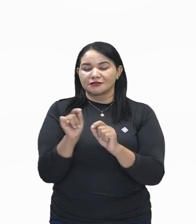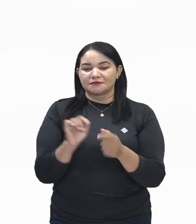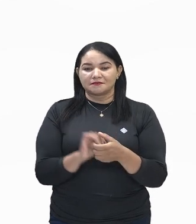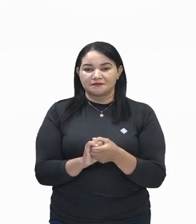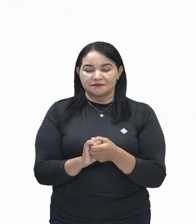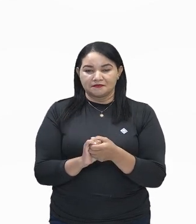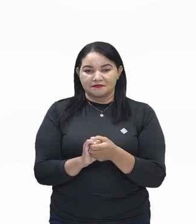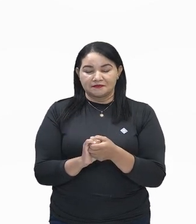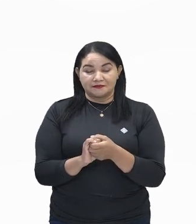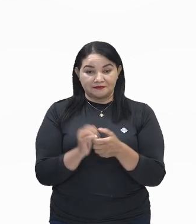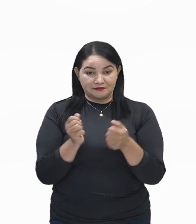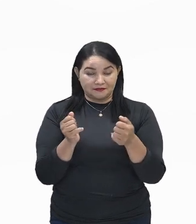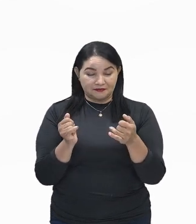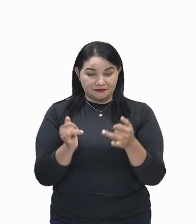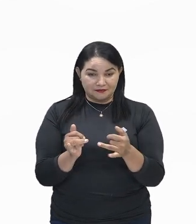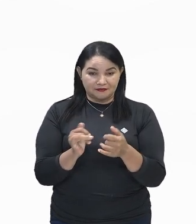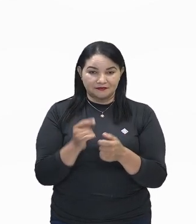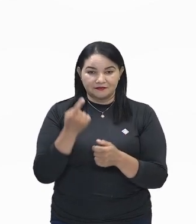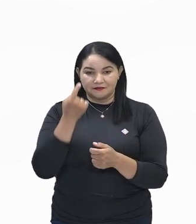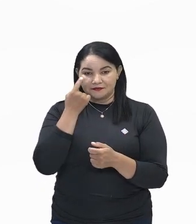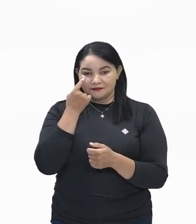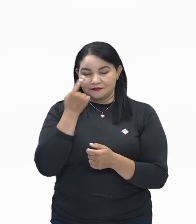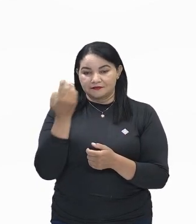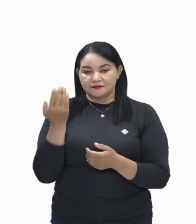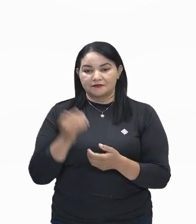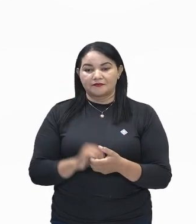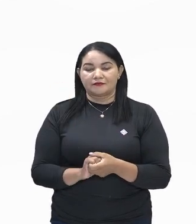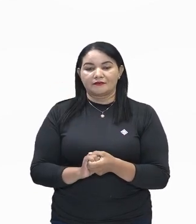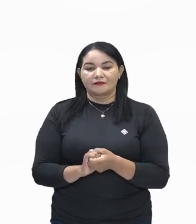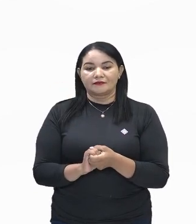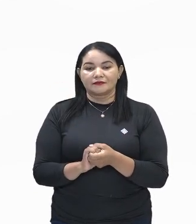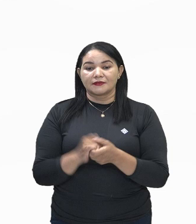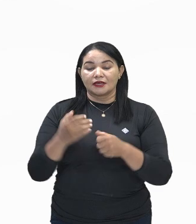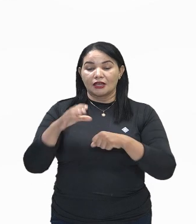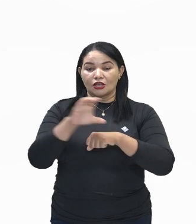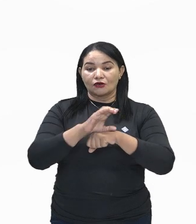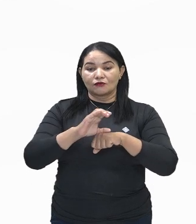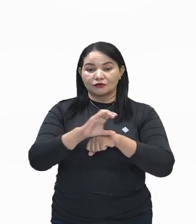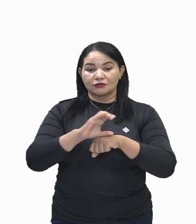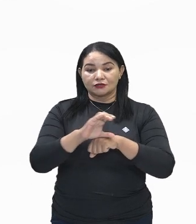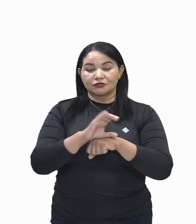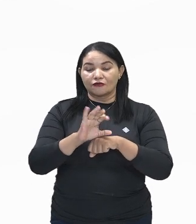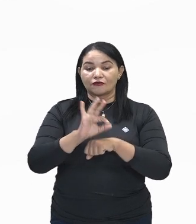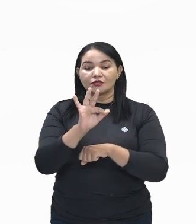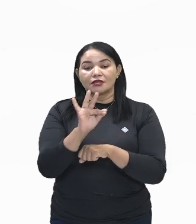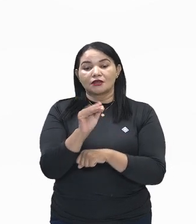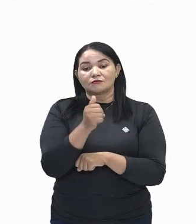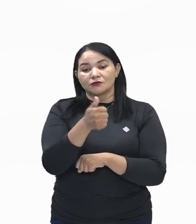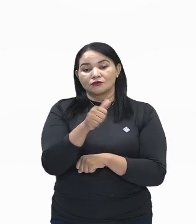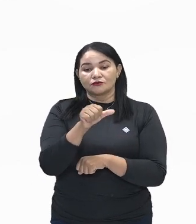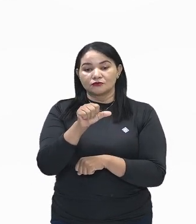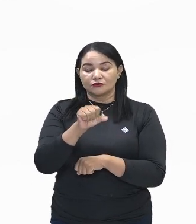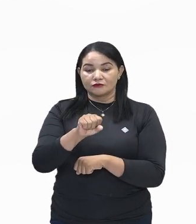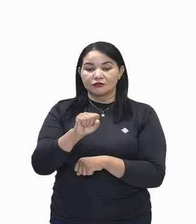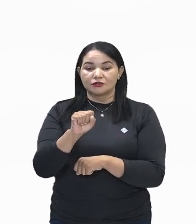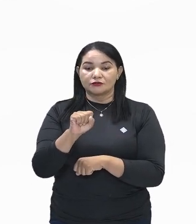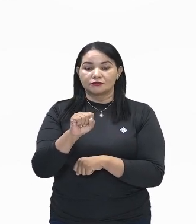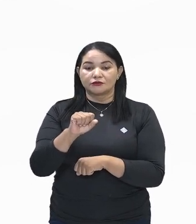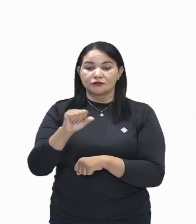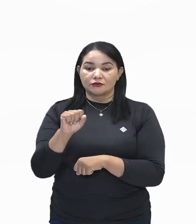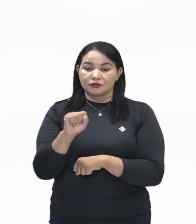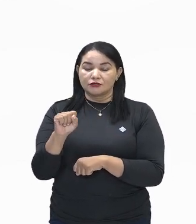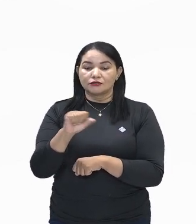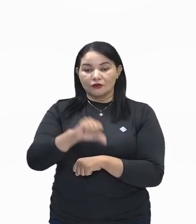5º vai dizer o seguinte, acompanhe comigo aí, que a Constituição Federal de 1988, né, vai